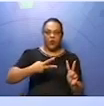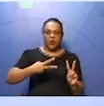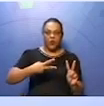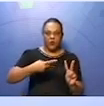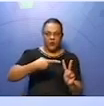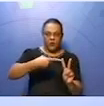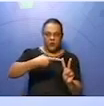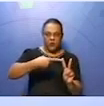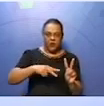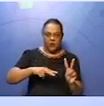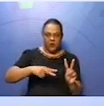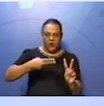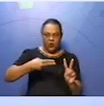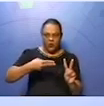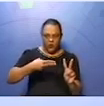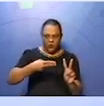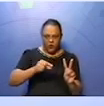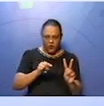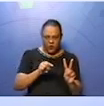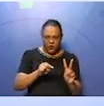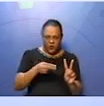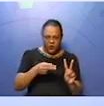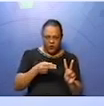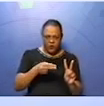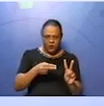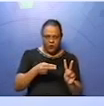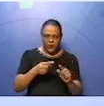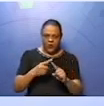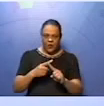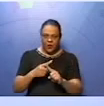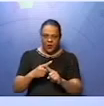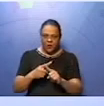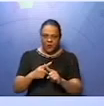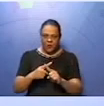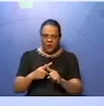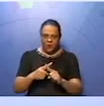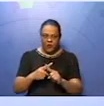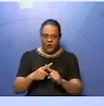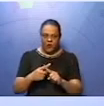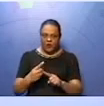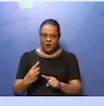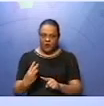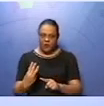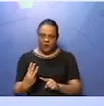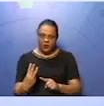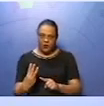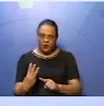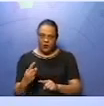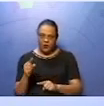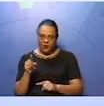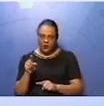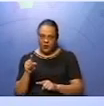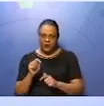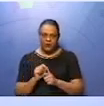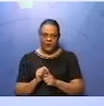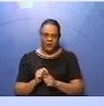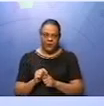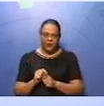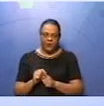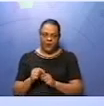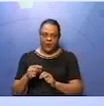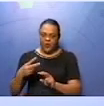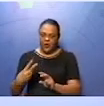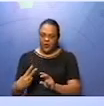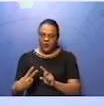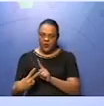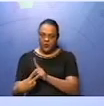da raiz, o 2 aqui, eu vou fazer vezes o 3 aqui fora. Ó, coloquei 1 aqui que não